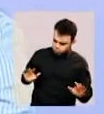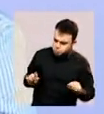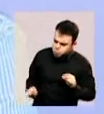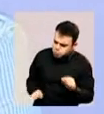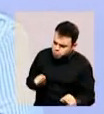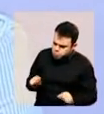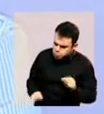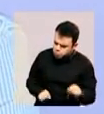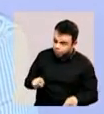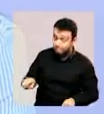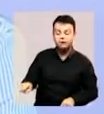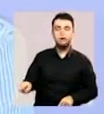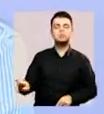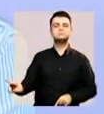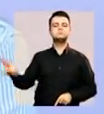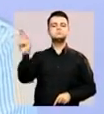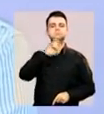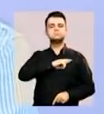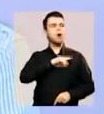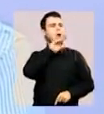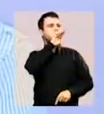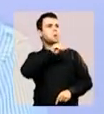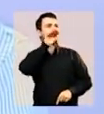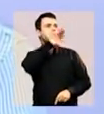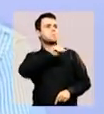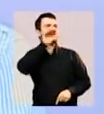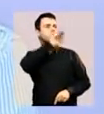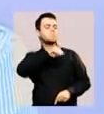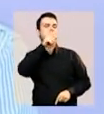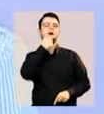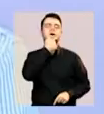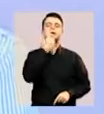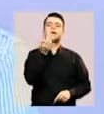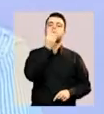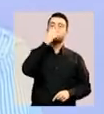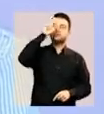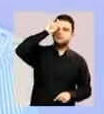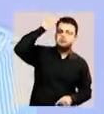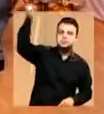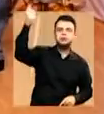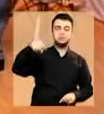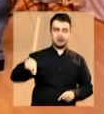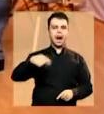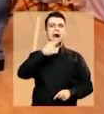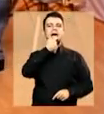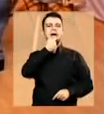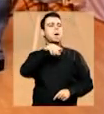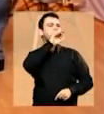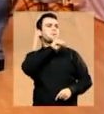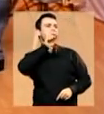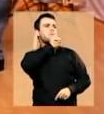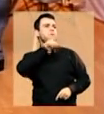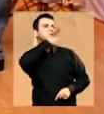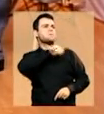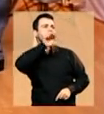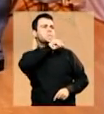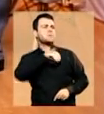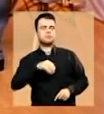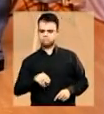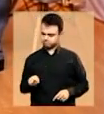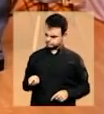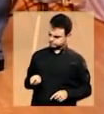bastante. Ela chegou dizendo good morning, how are you? Eu fiquei